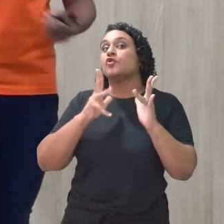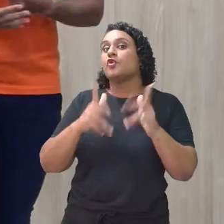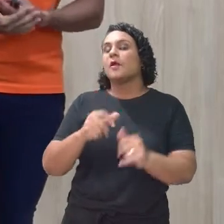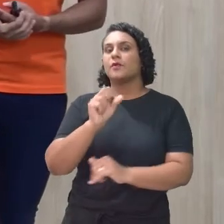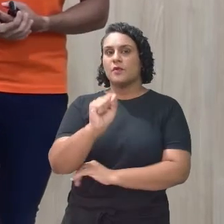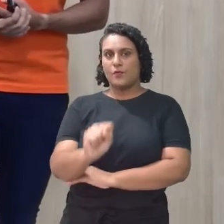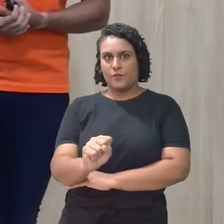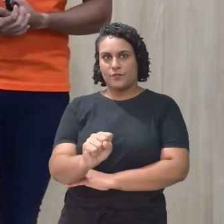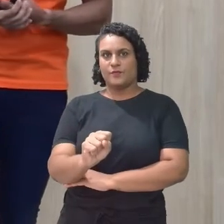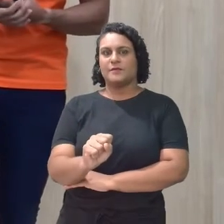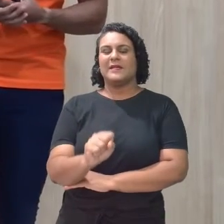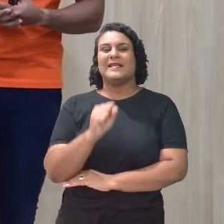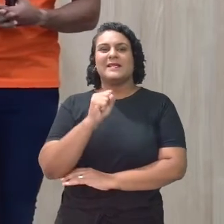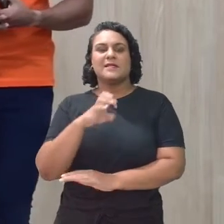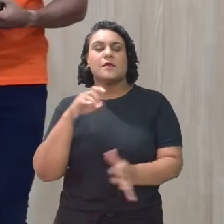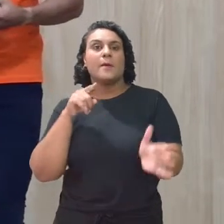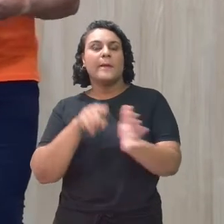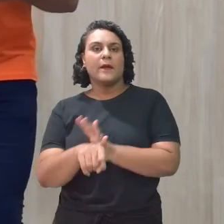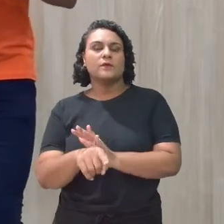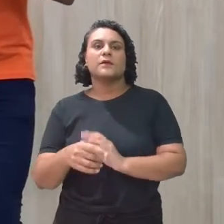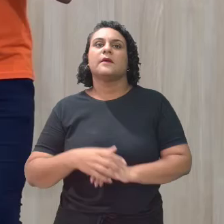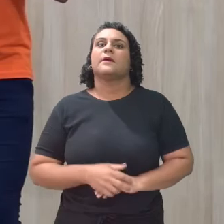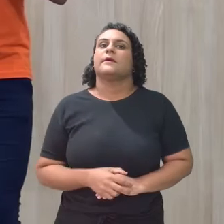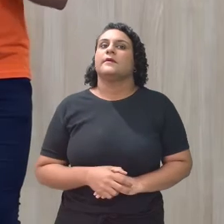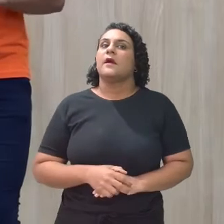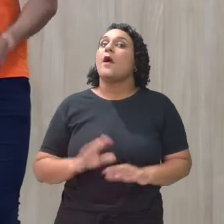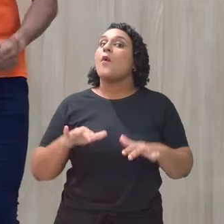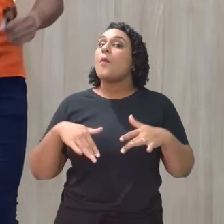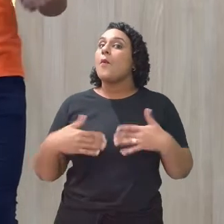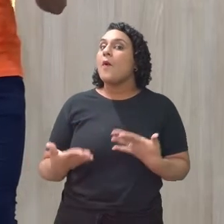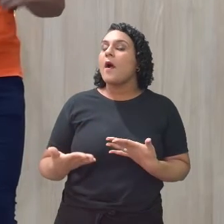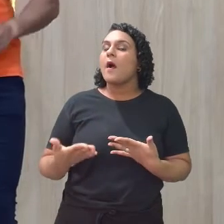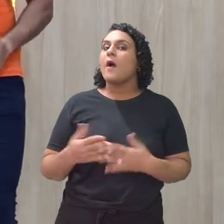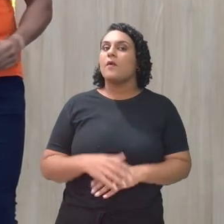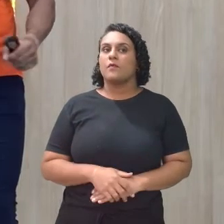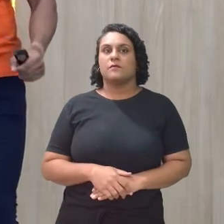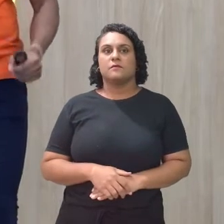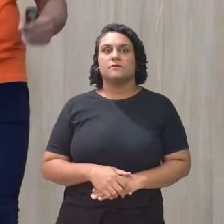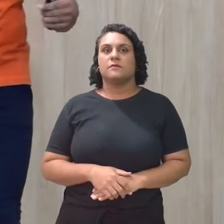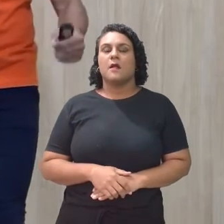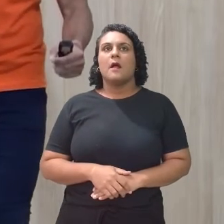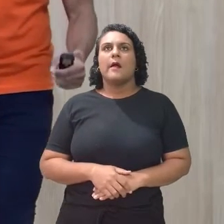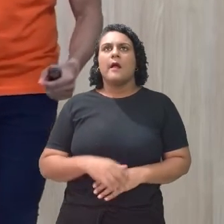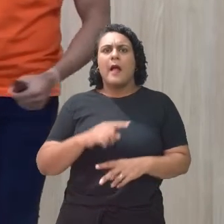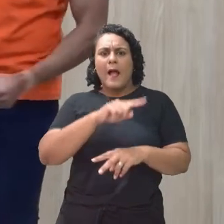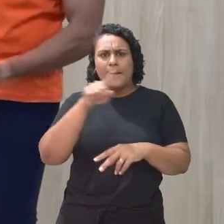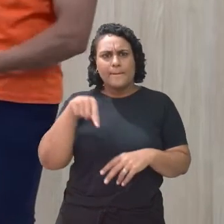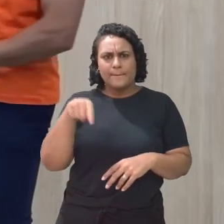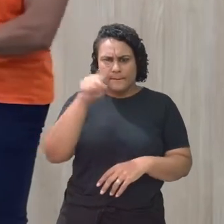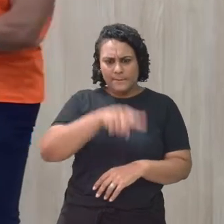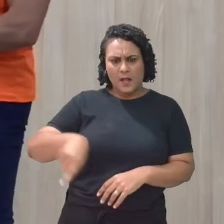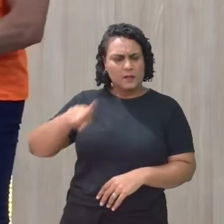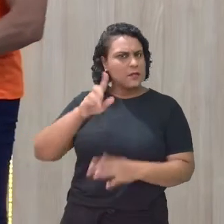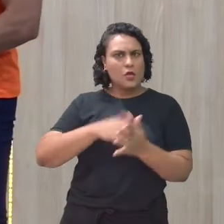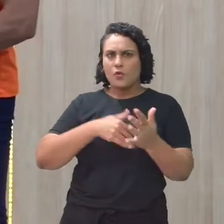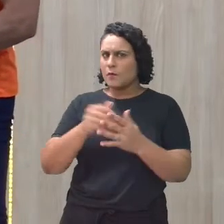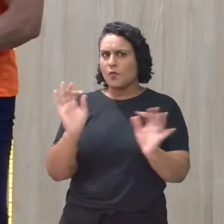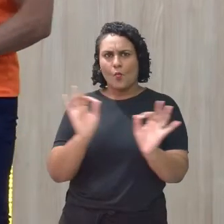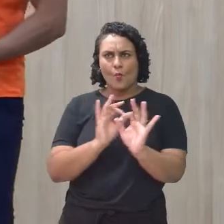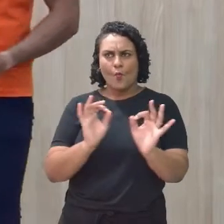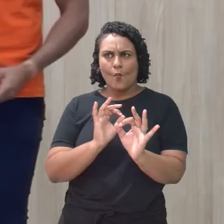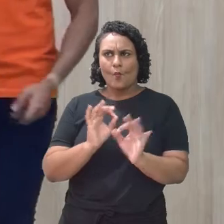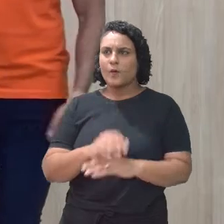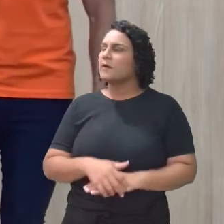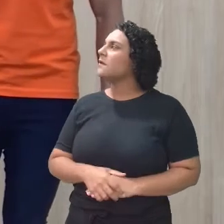de 8. Se eu perguntasse aí, qual é a parte que não está pintada de branco? Você ia contar aí,